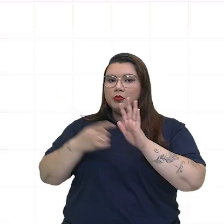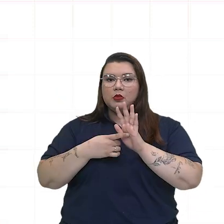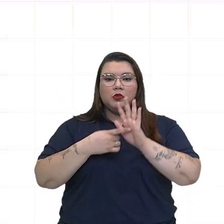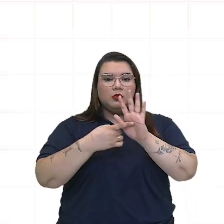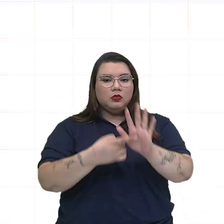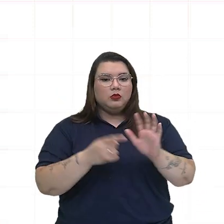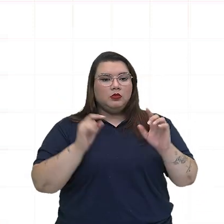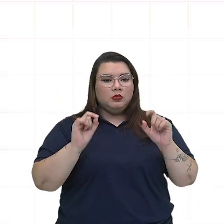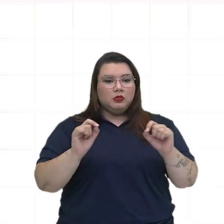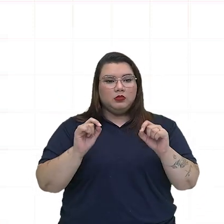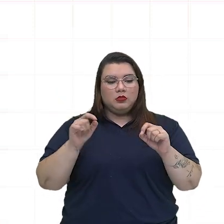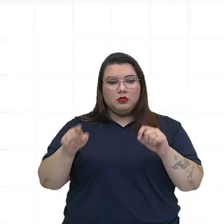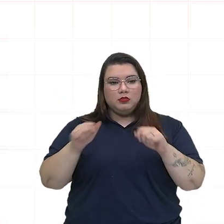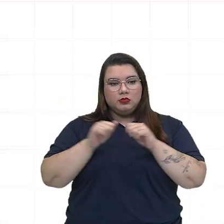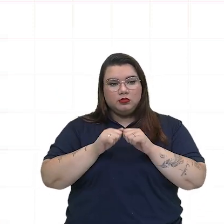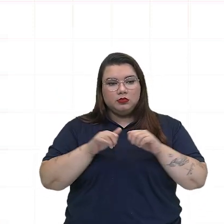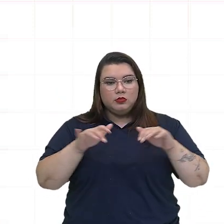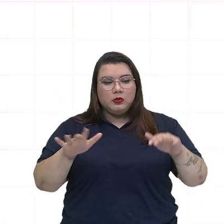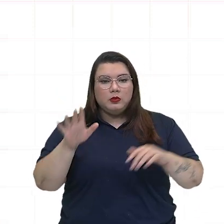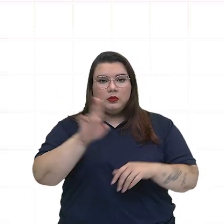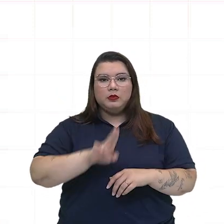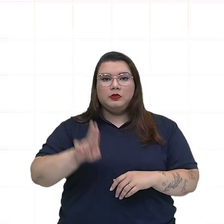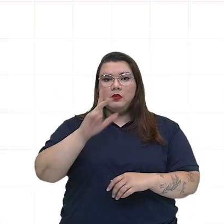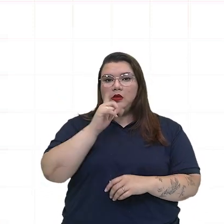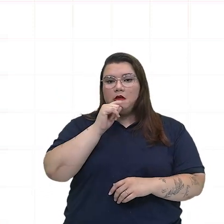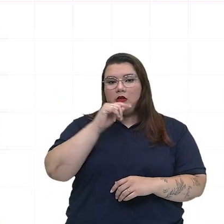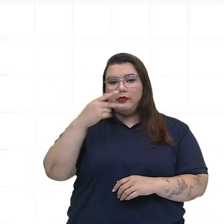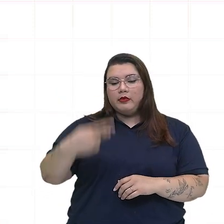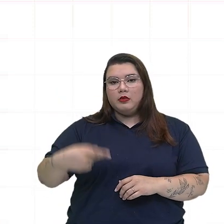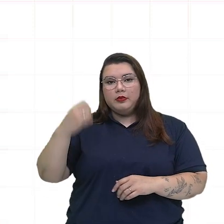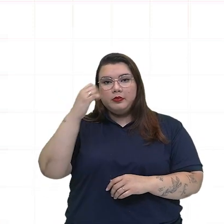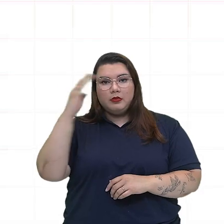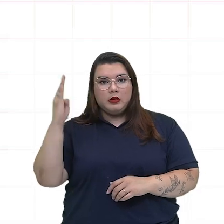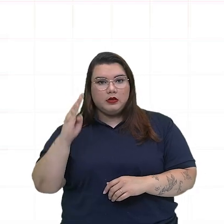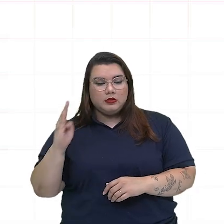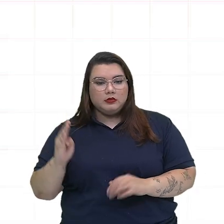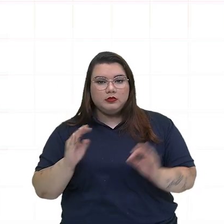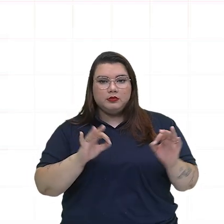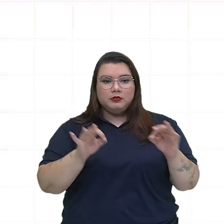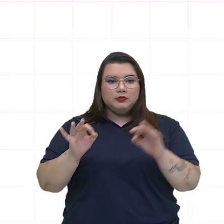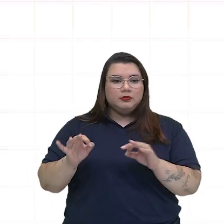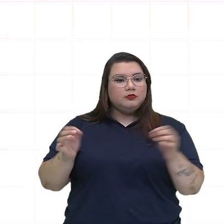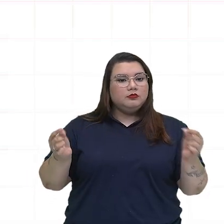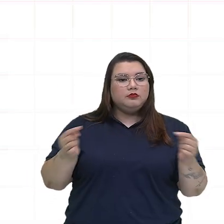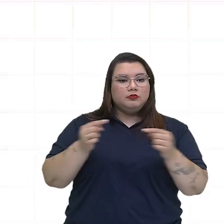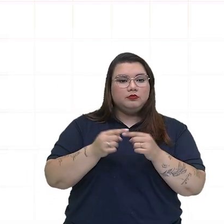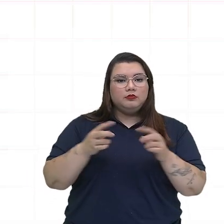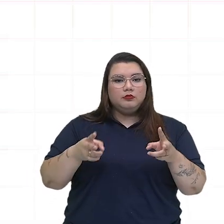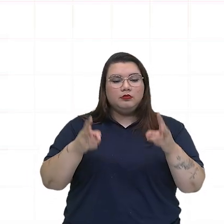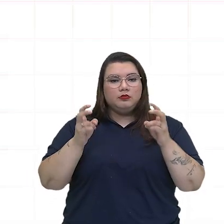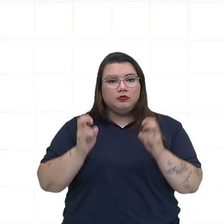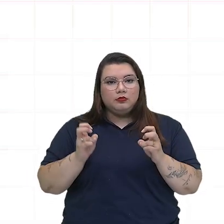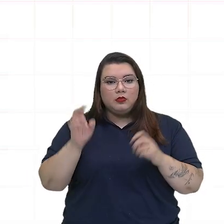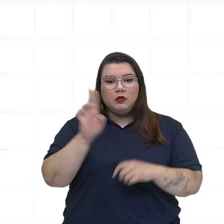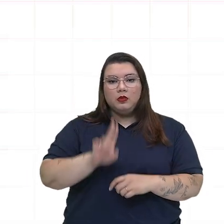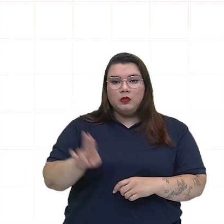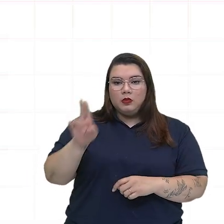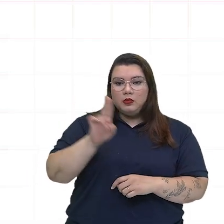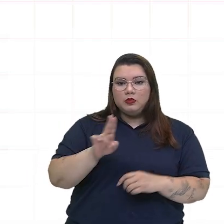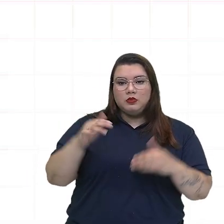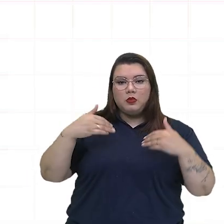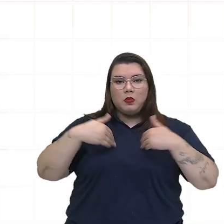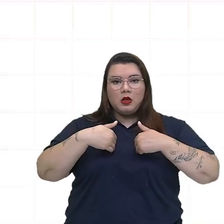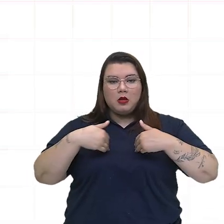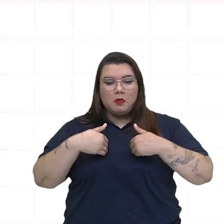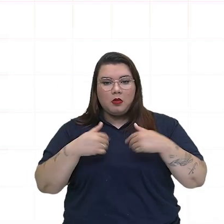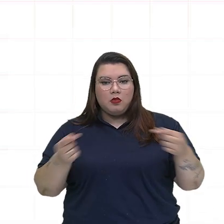gente, né, essa distribuição do uso da água no território brasileiro, onde a gente observa que com o uso